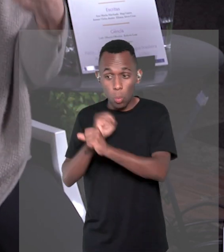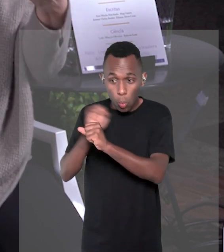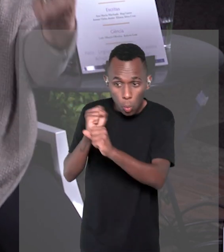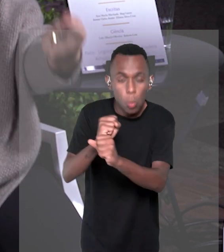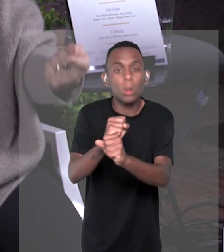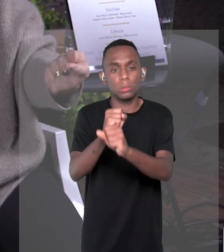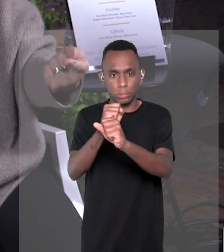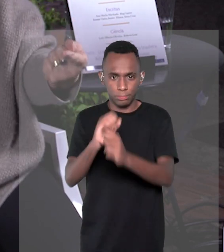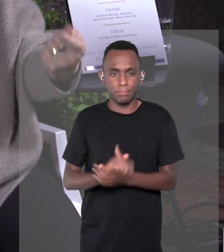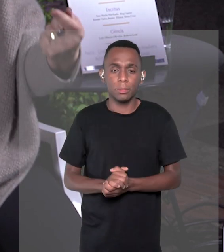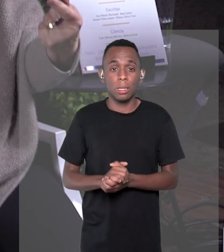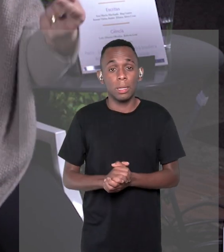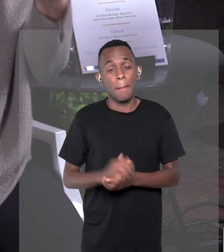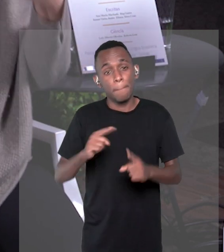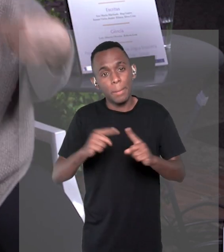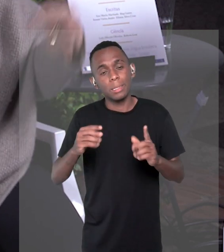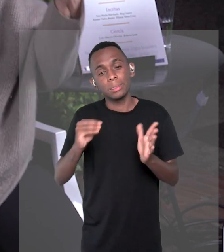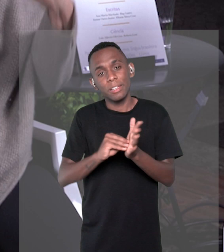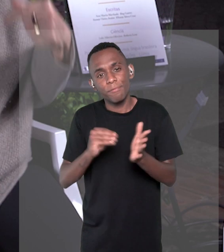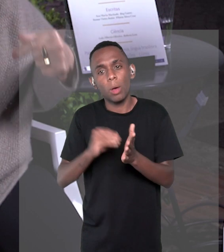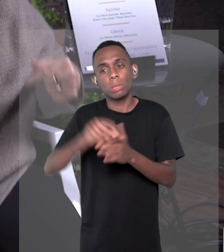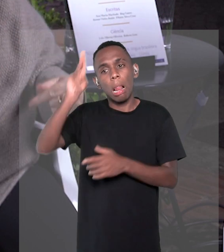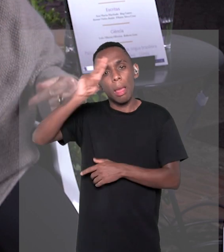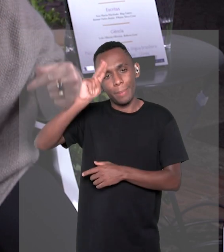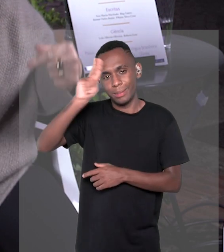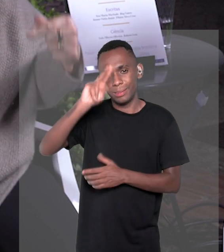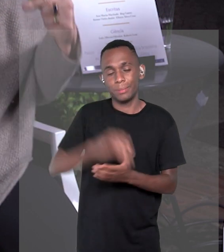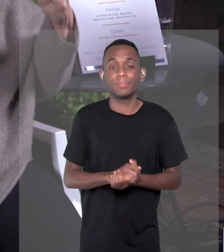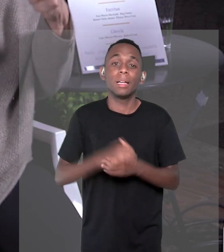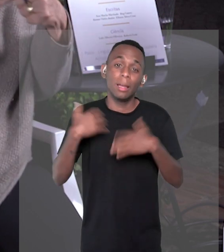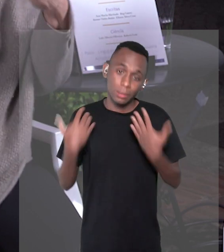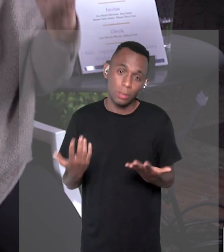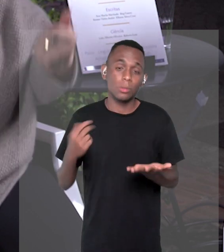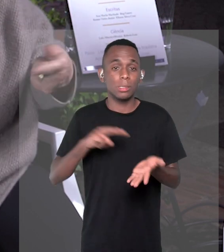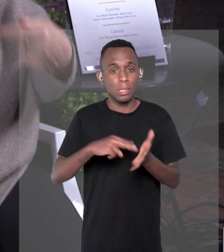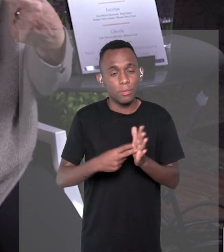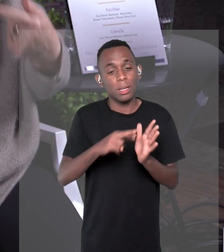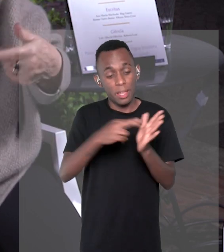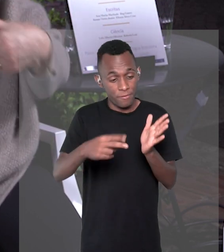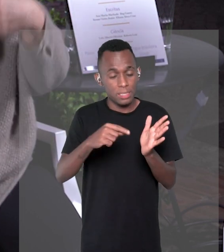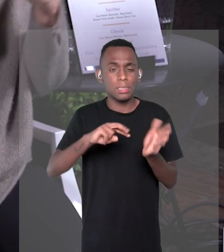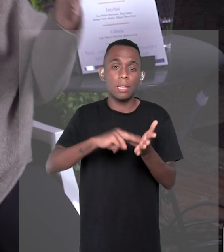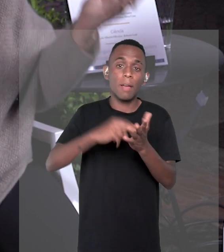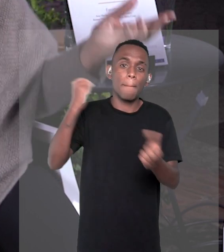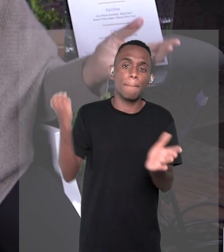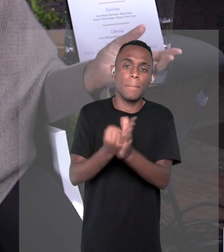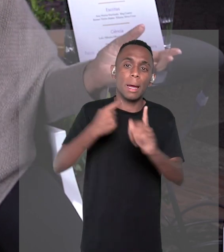possa escrever na revista de uma instituição que goza de um